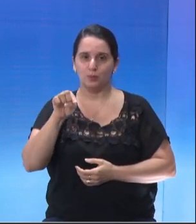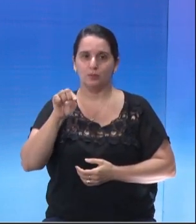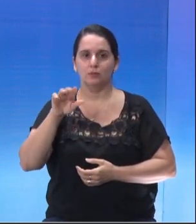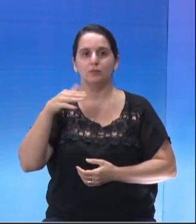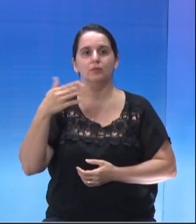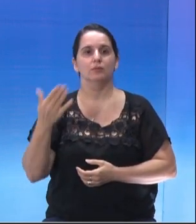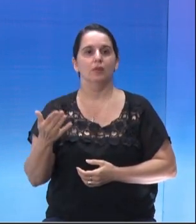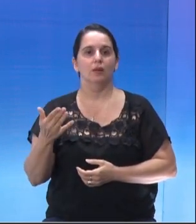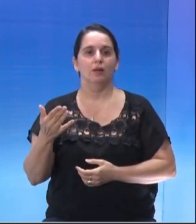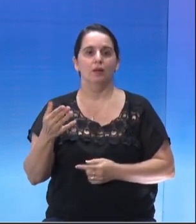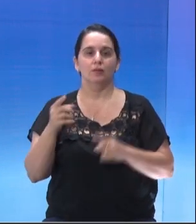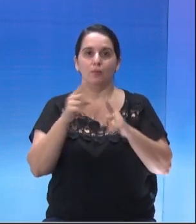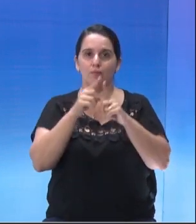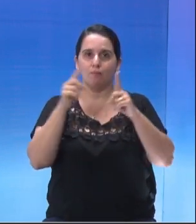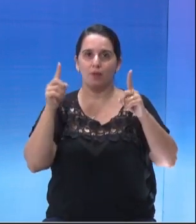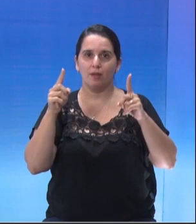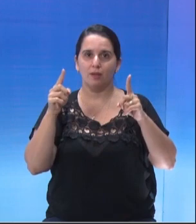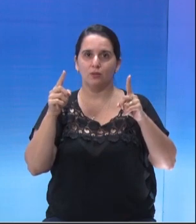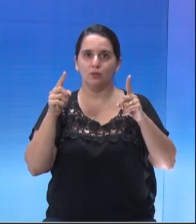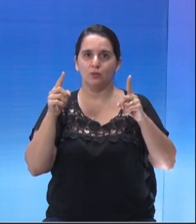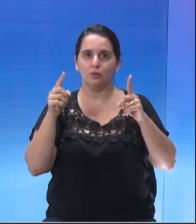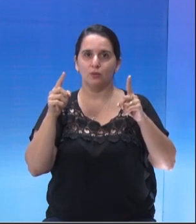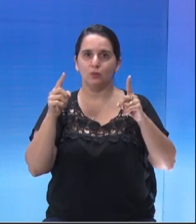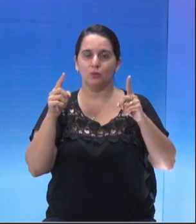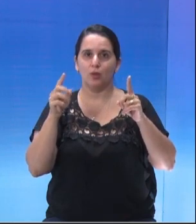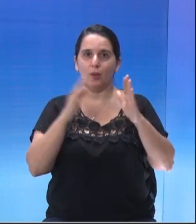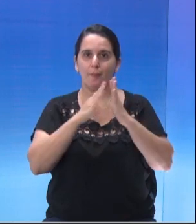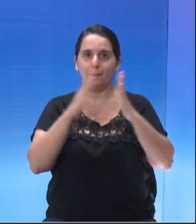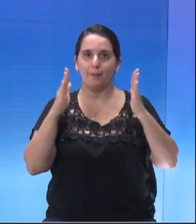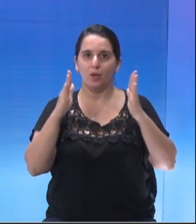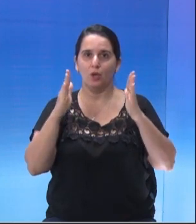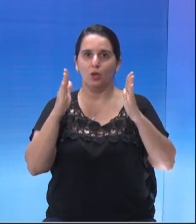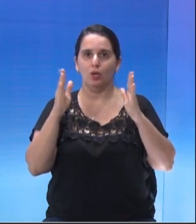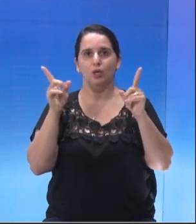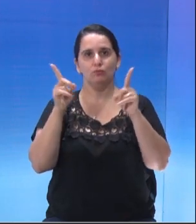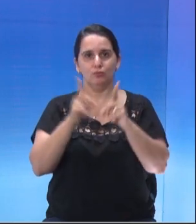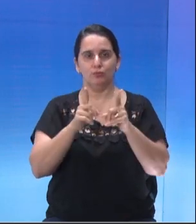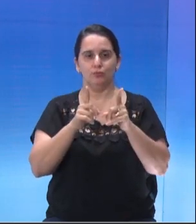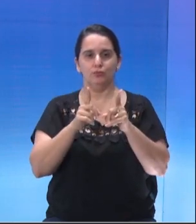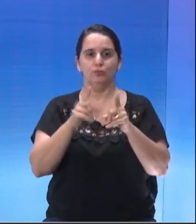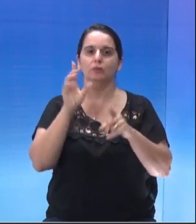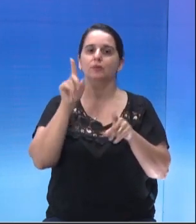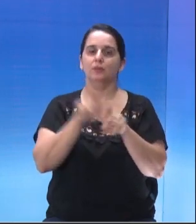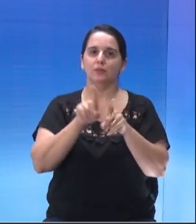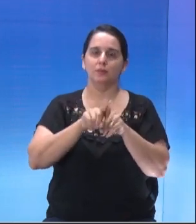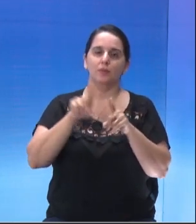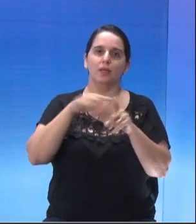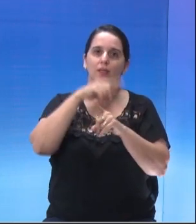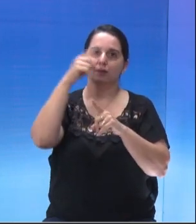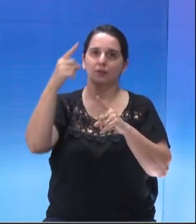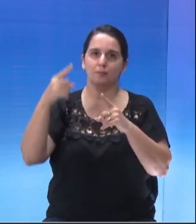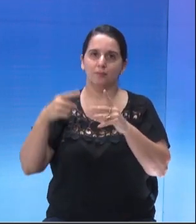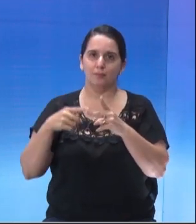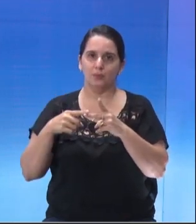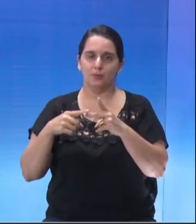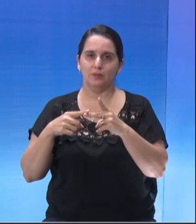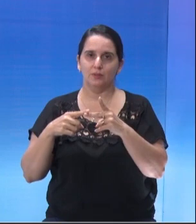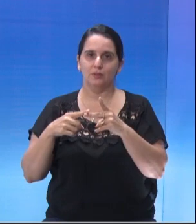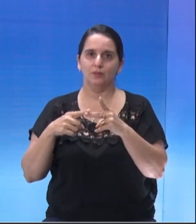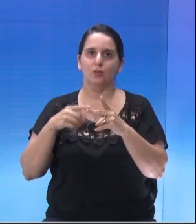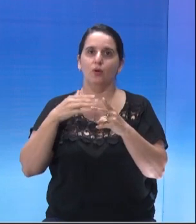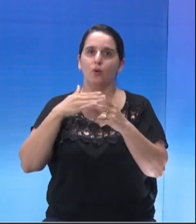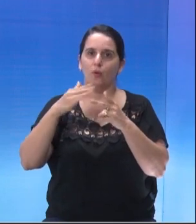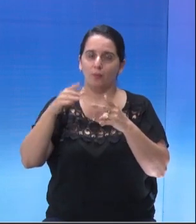um ponto de exclamação. Geralmente, aqui é ponto final. Né? Nos enunciados é ponto final. E logo em seguida começa outra oração. Né?